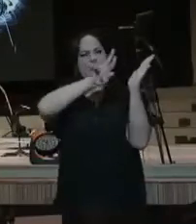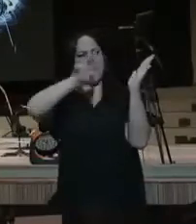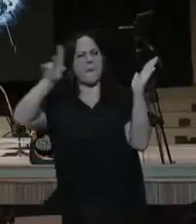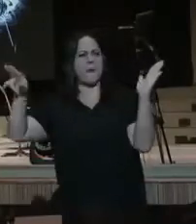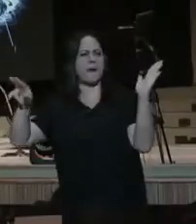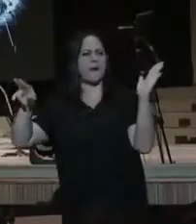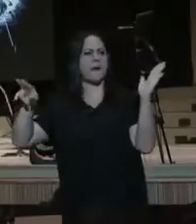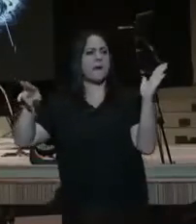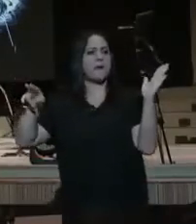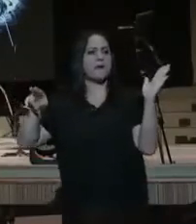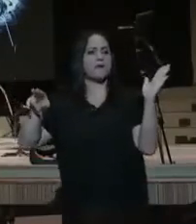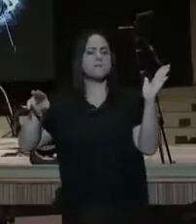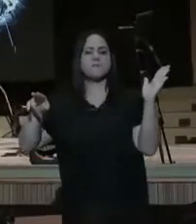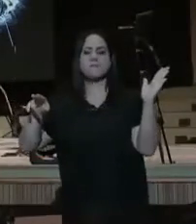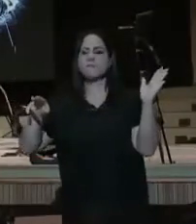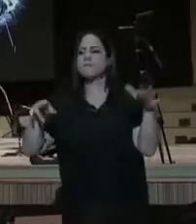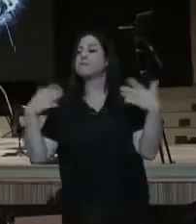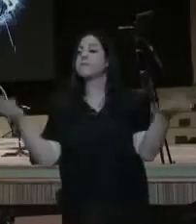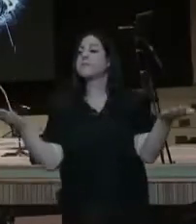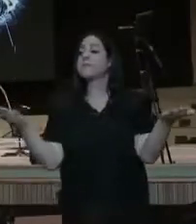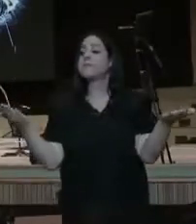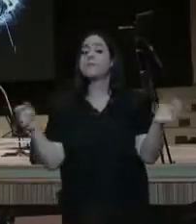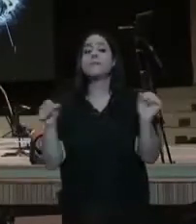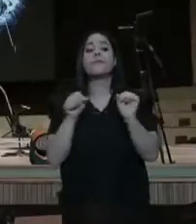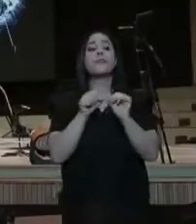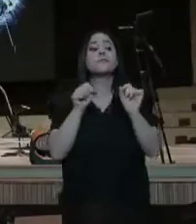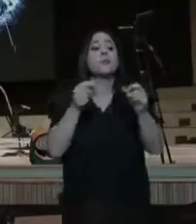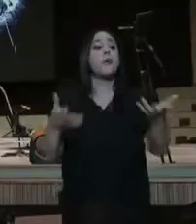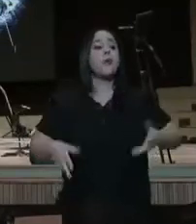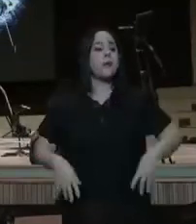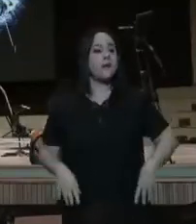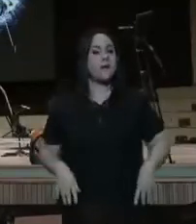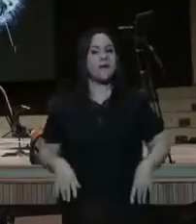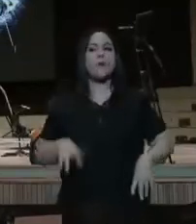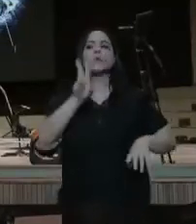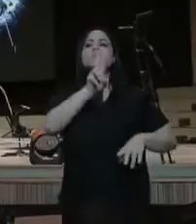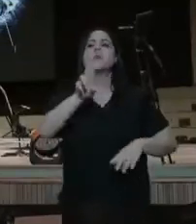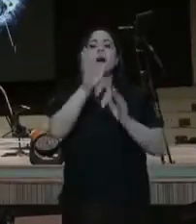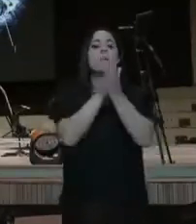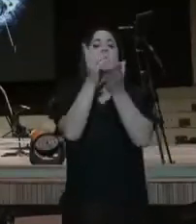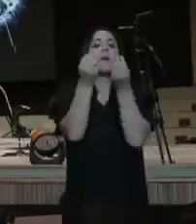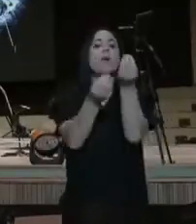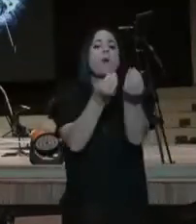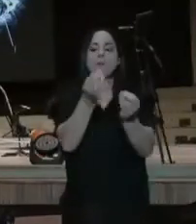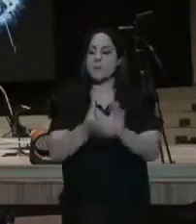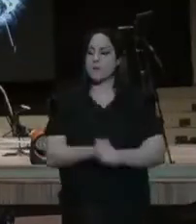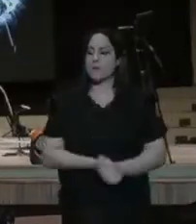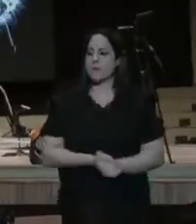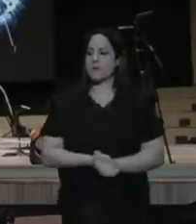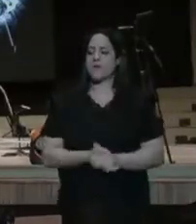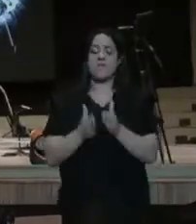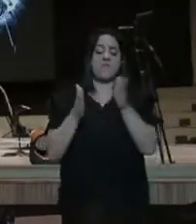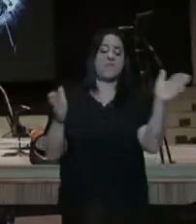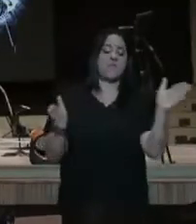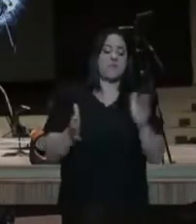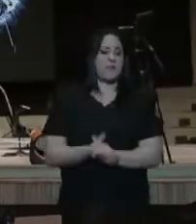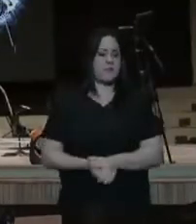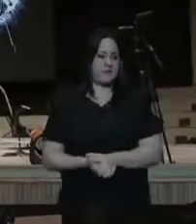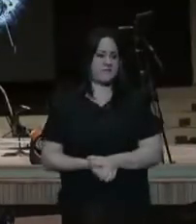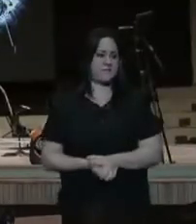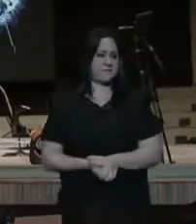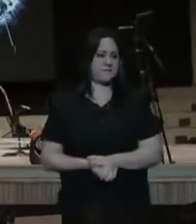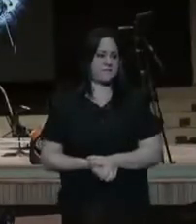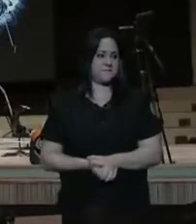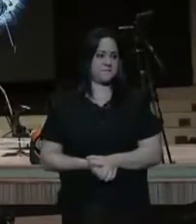não faz a diferença não está vivendo o propósito de deus mãozinho deu trabalho na igreja uma vez